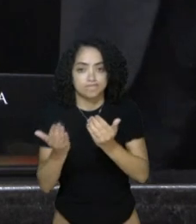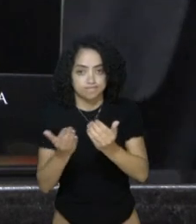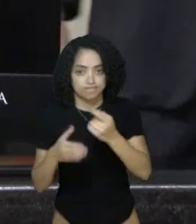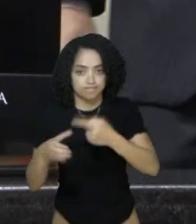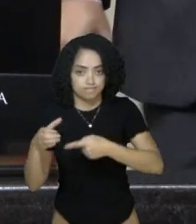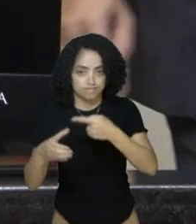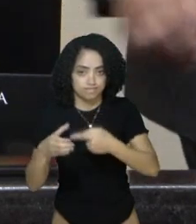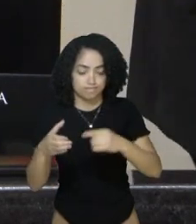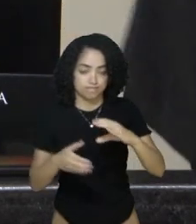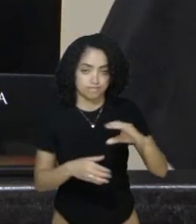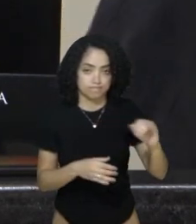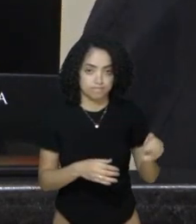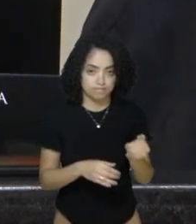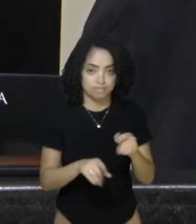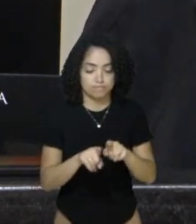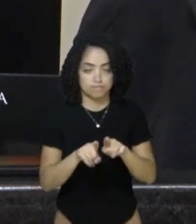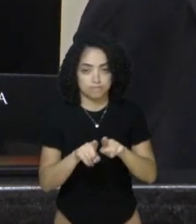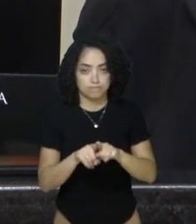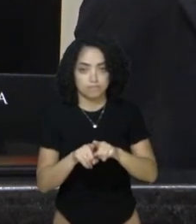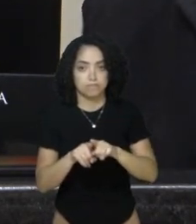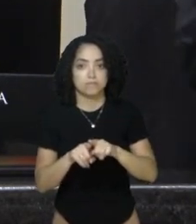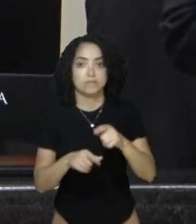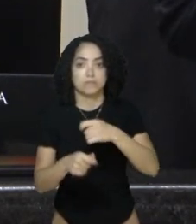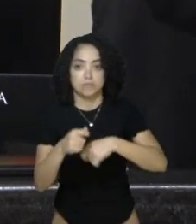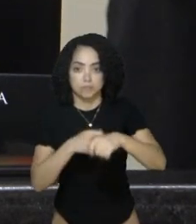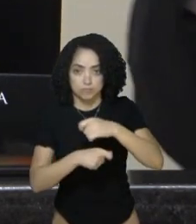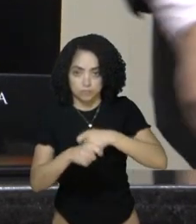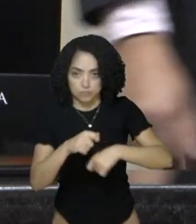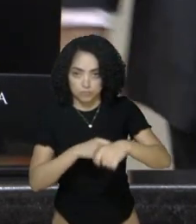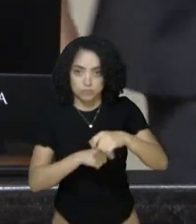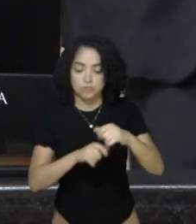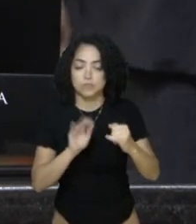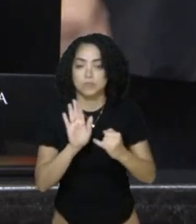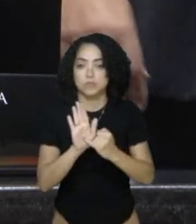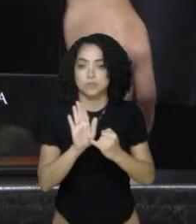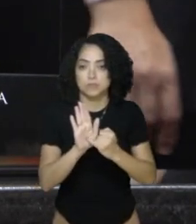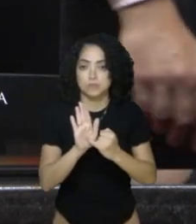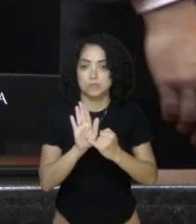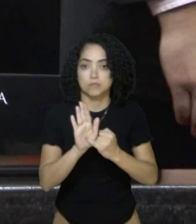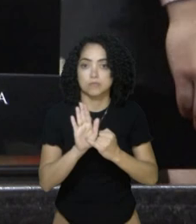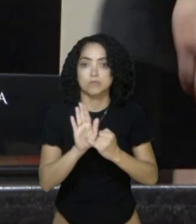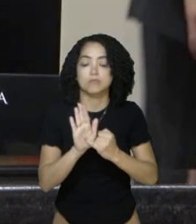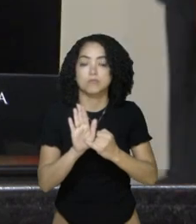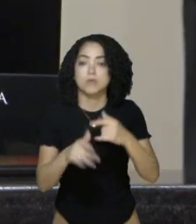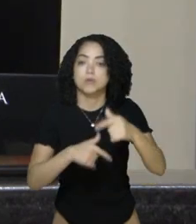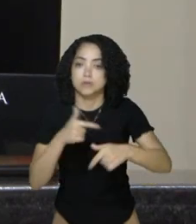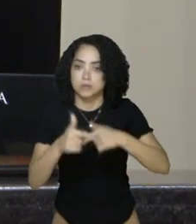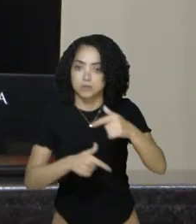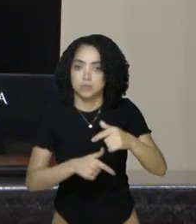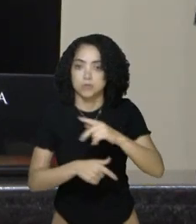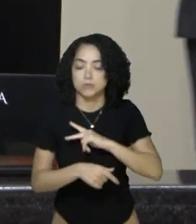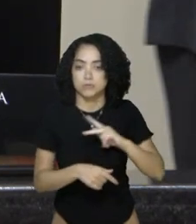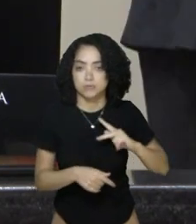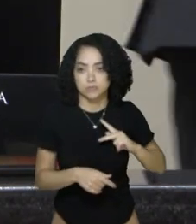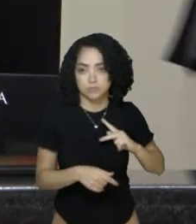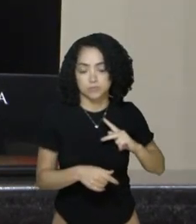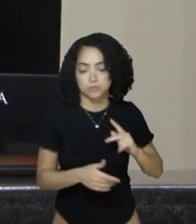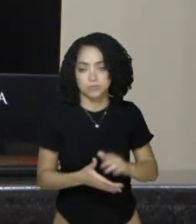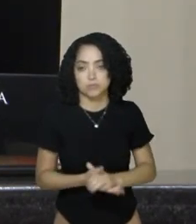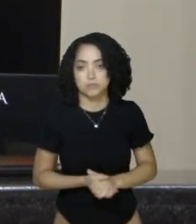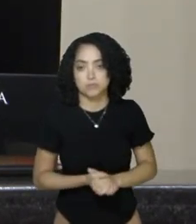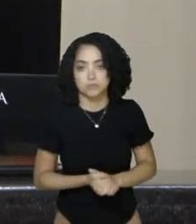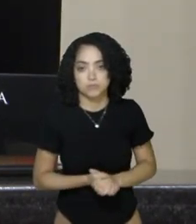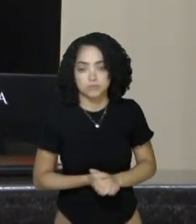de Constituição e Justiça, Comissão de Finanças e Tributação, Comissão de Trabalho, Administração e Serviço